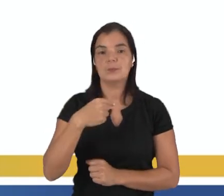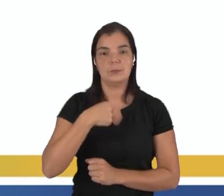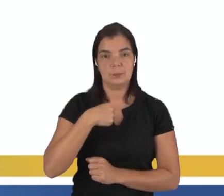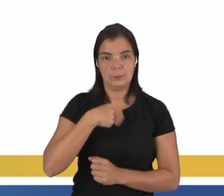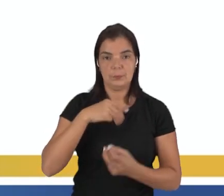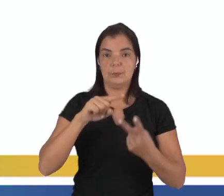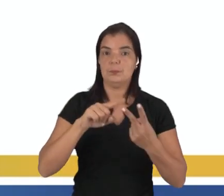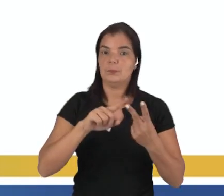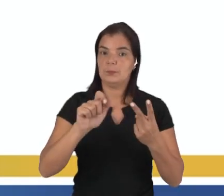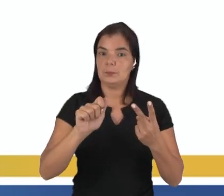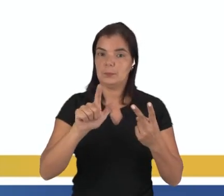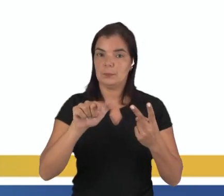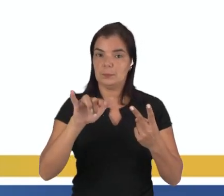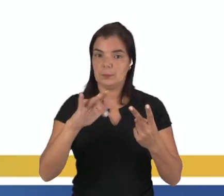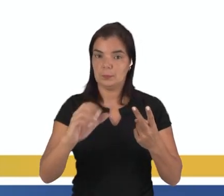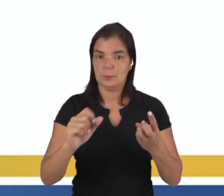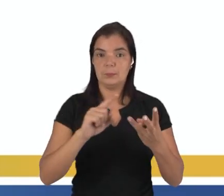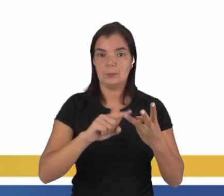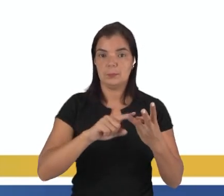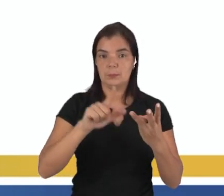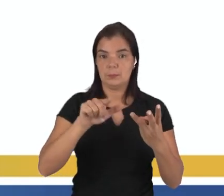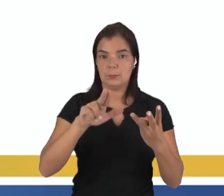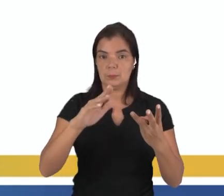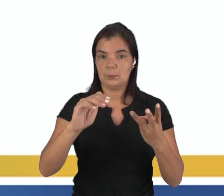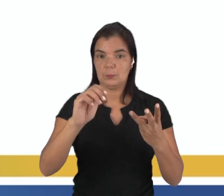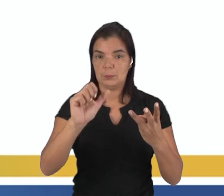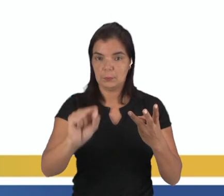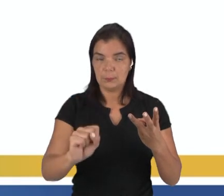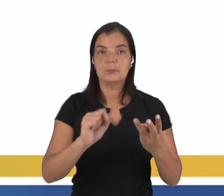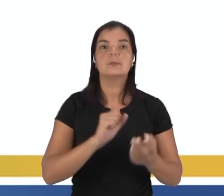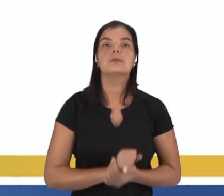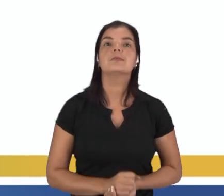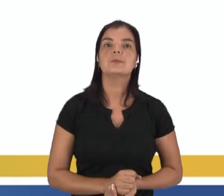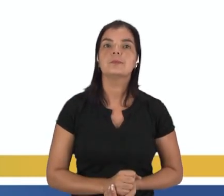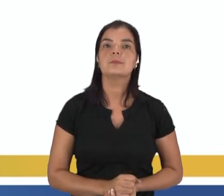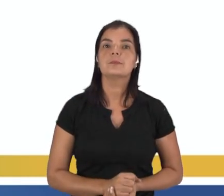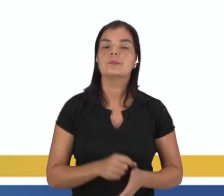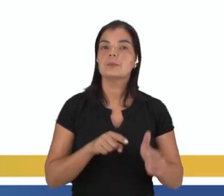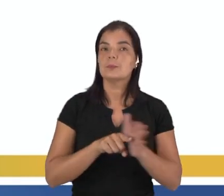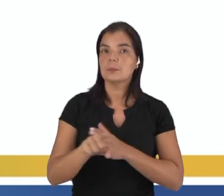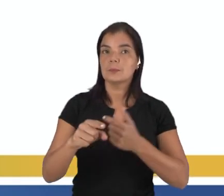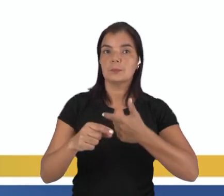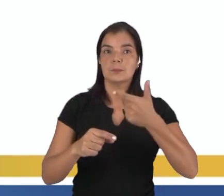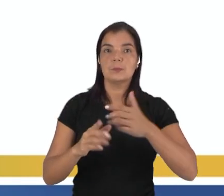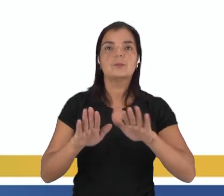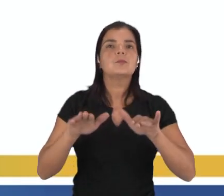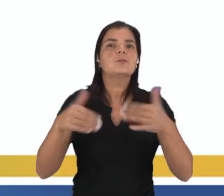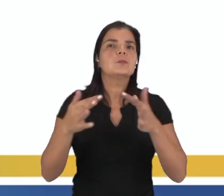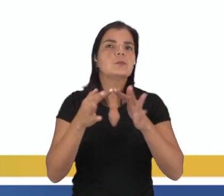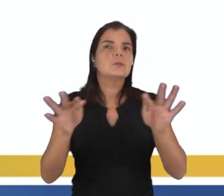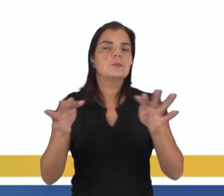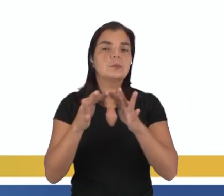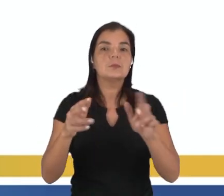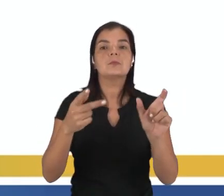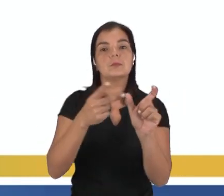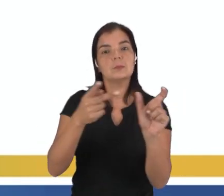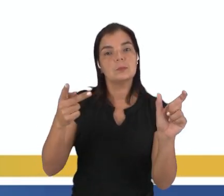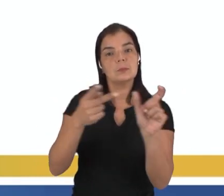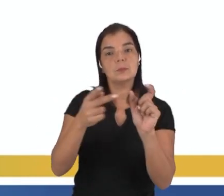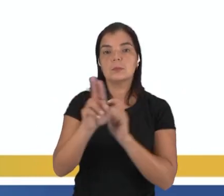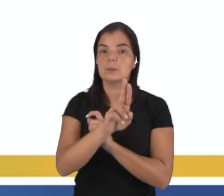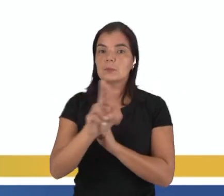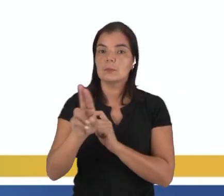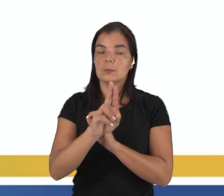Eu, Alice e a palavra Lucas. Agora, em qual das frases a seguir, né,